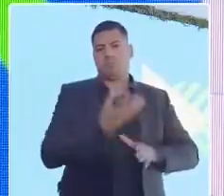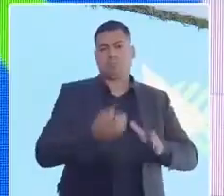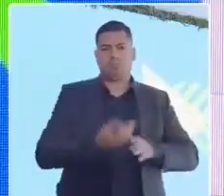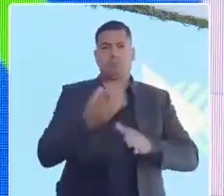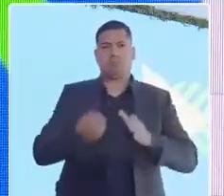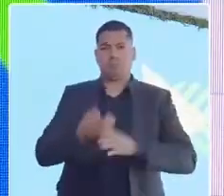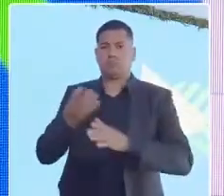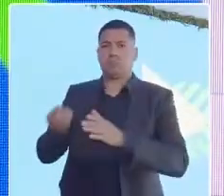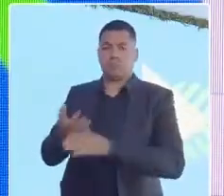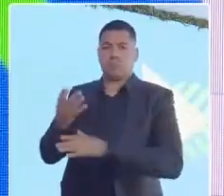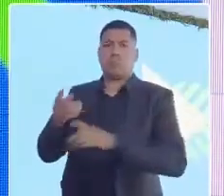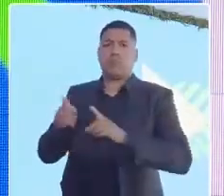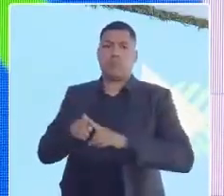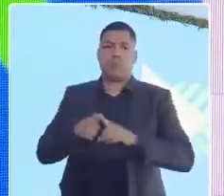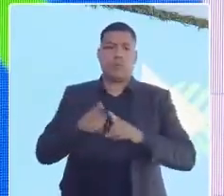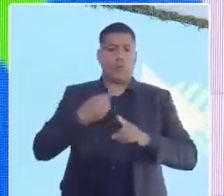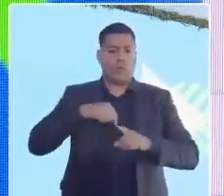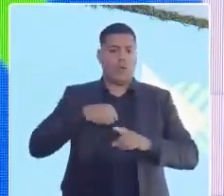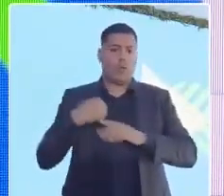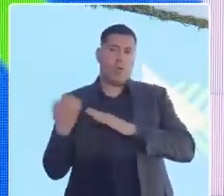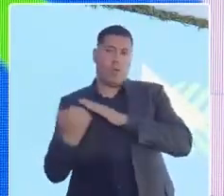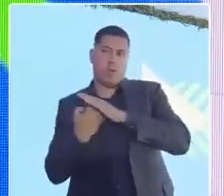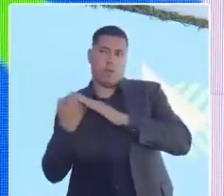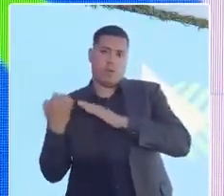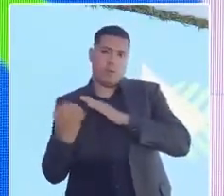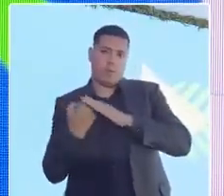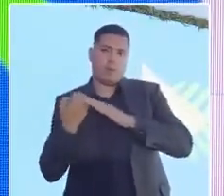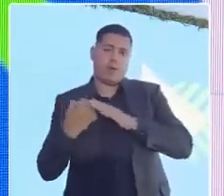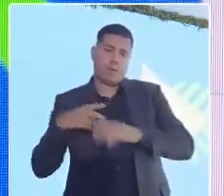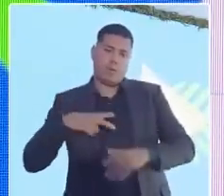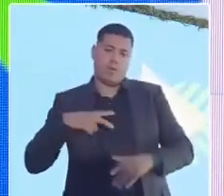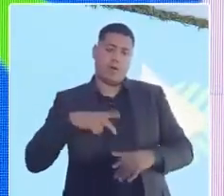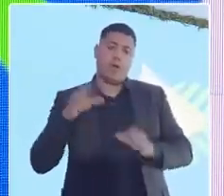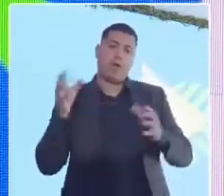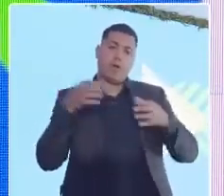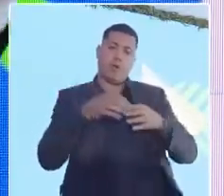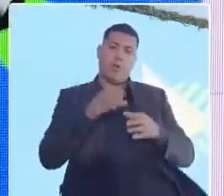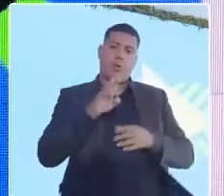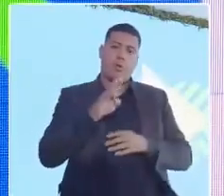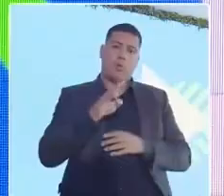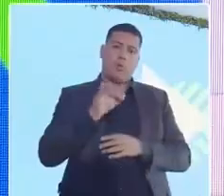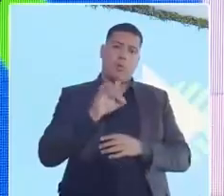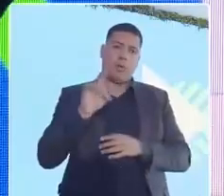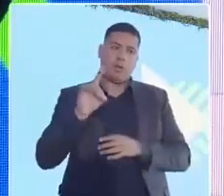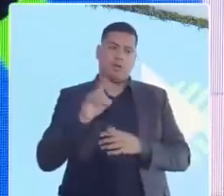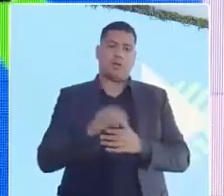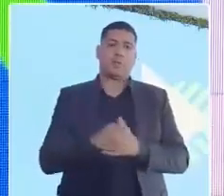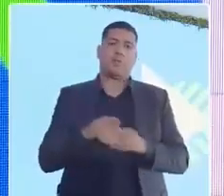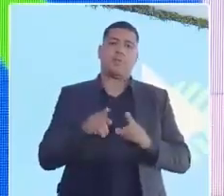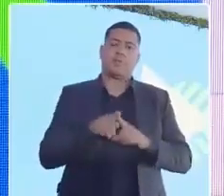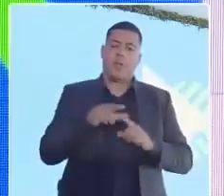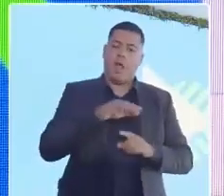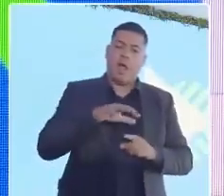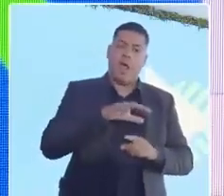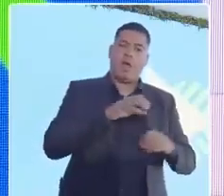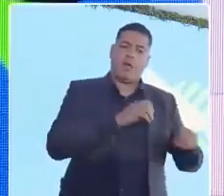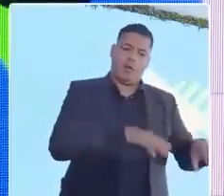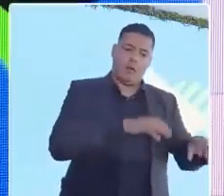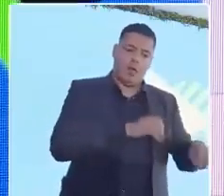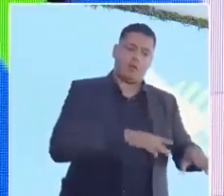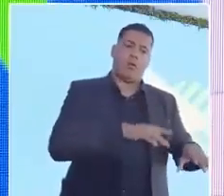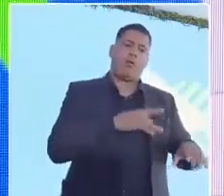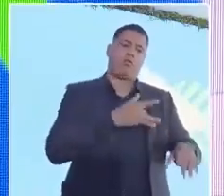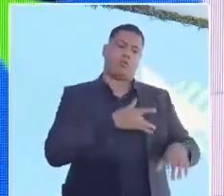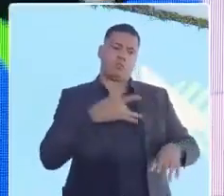nosso braço privado do grupo bid lideramos projeto de PPP em áreas como educação saúde água